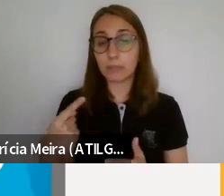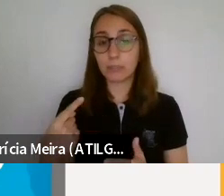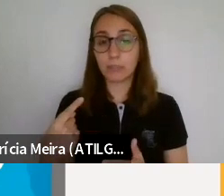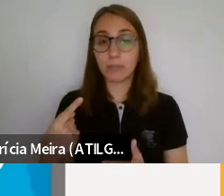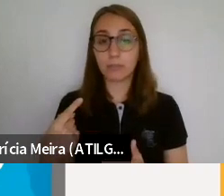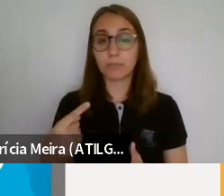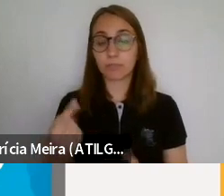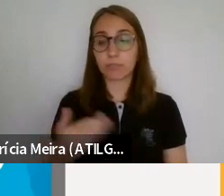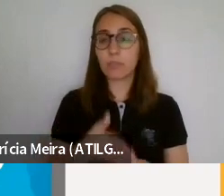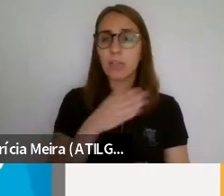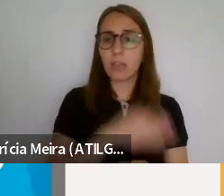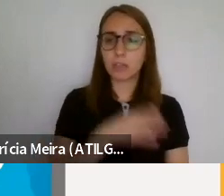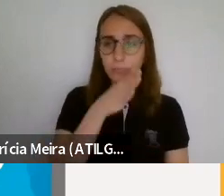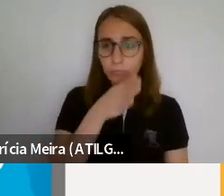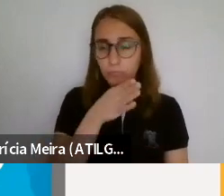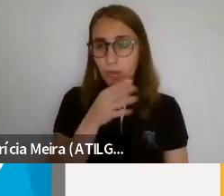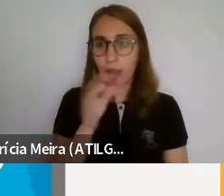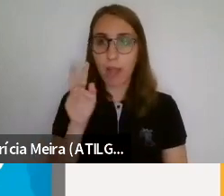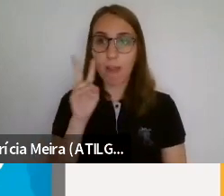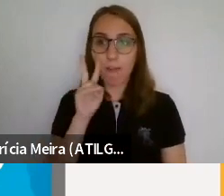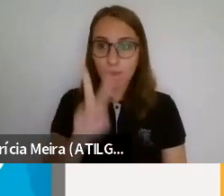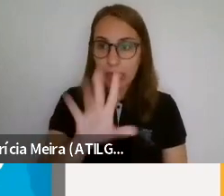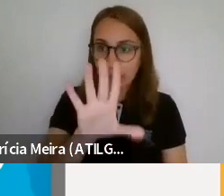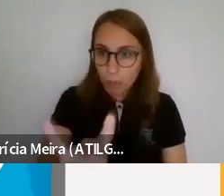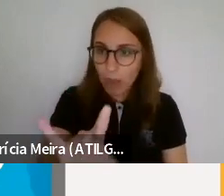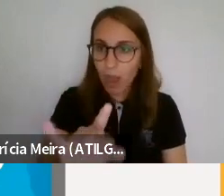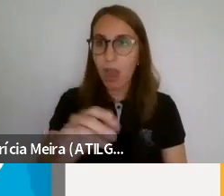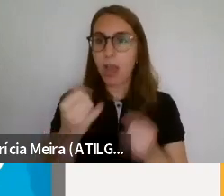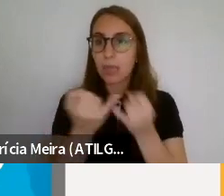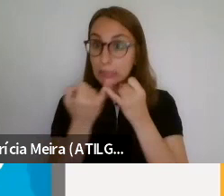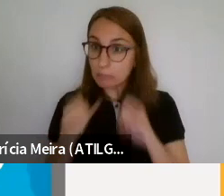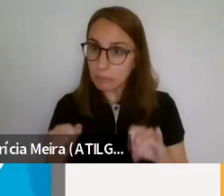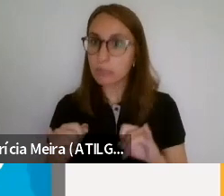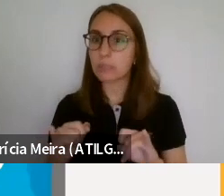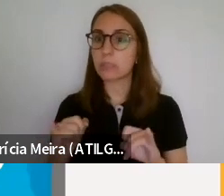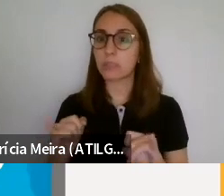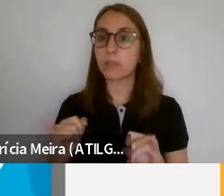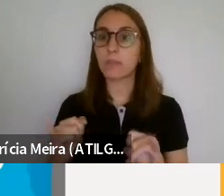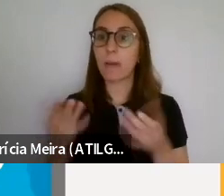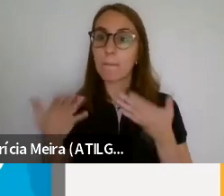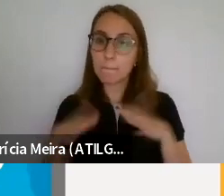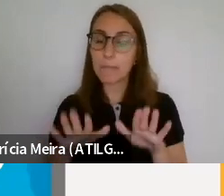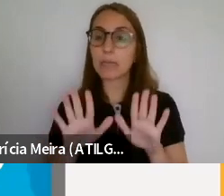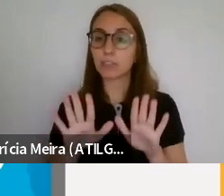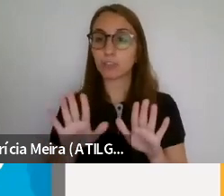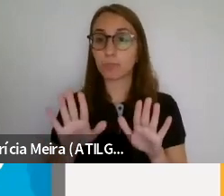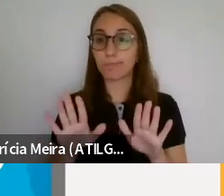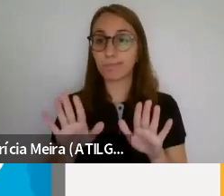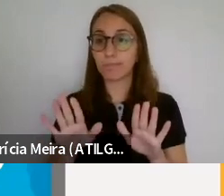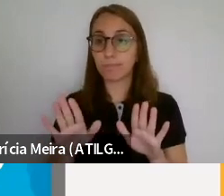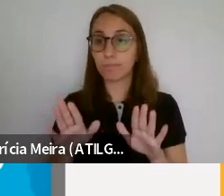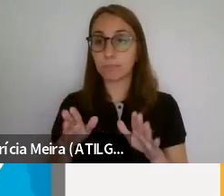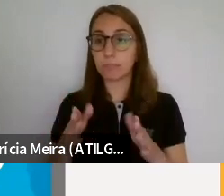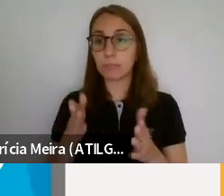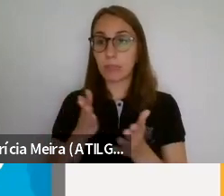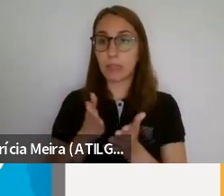como já foi falado aqui, não é visível nos recreios, nas salas de aulas, nos refeitórios, mas, no entanto, persiste nos